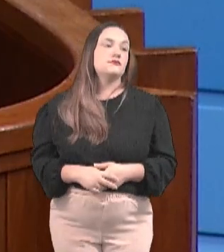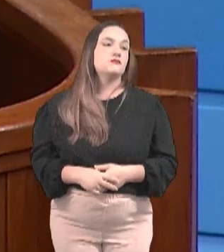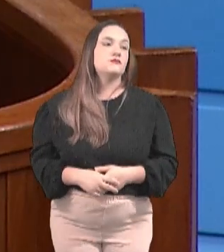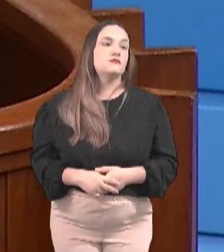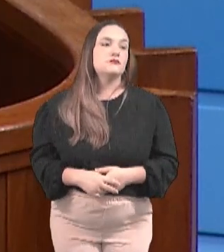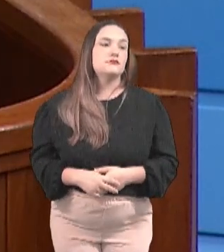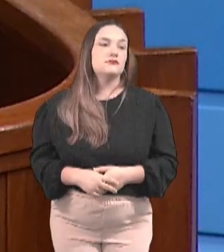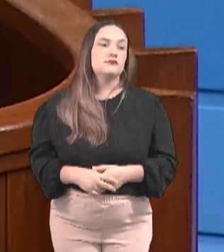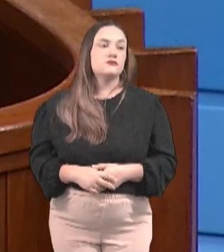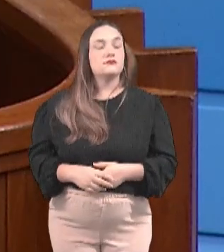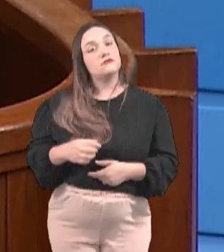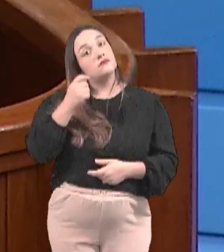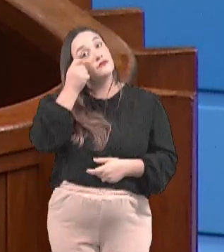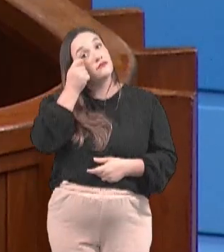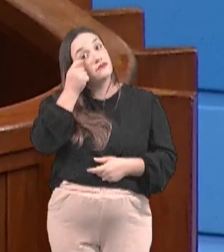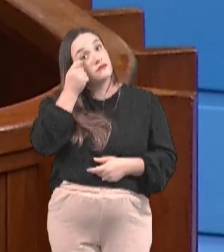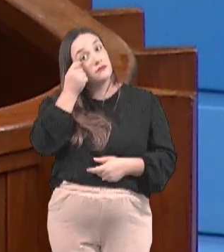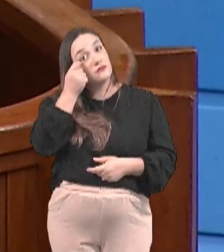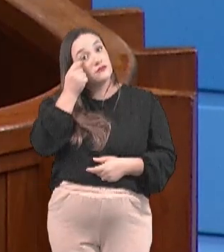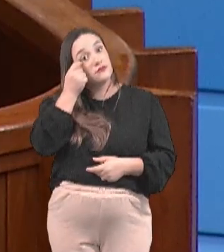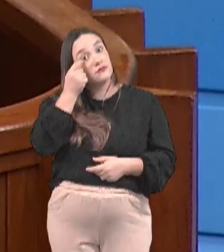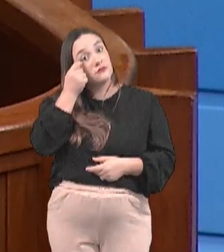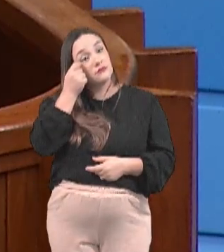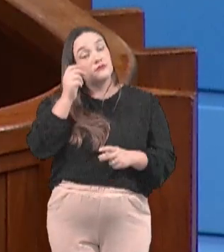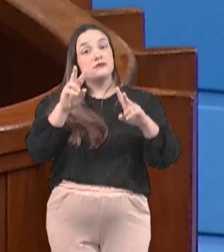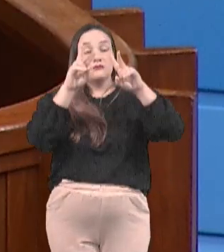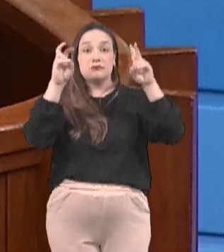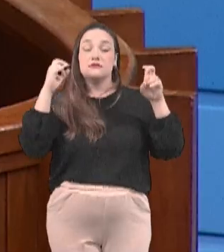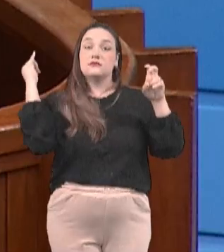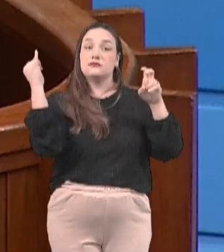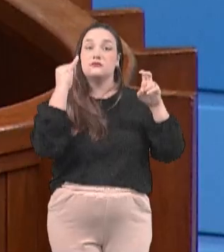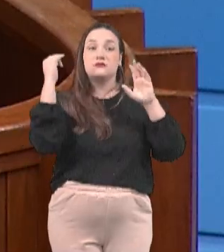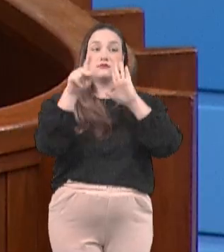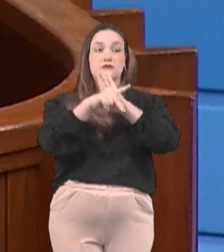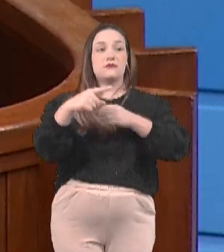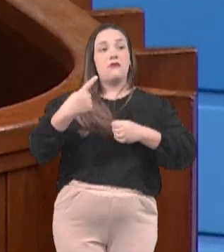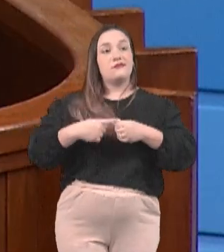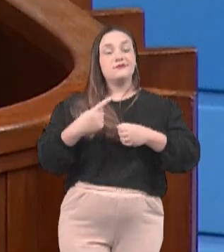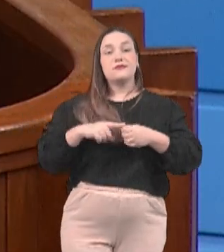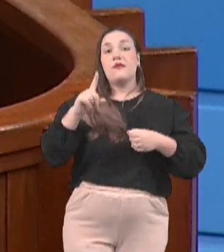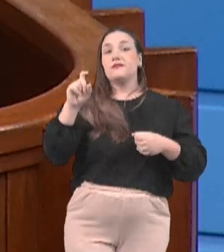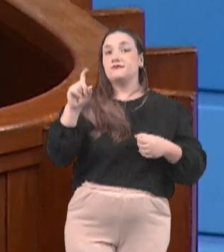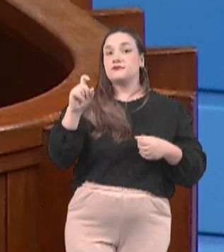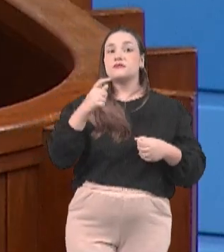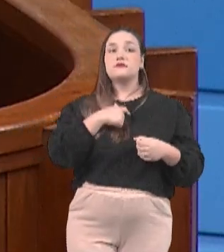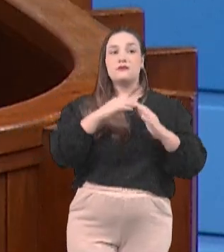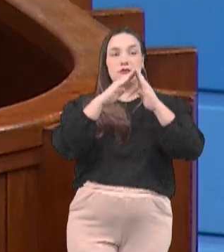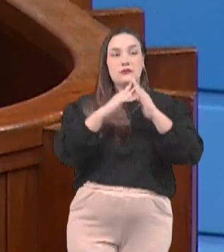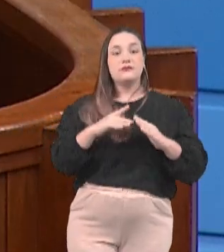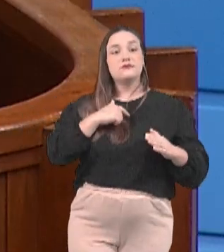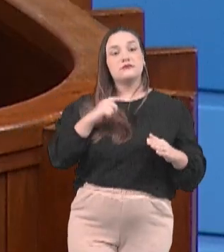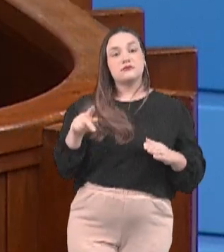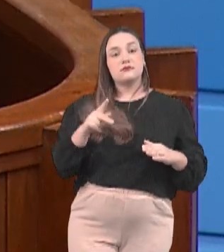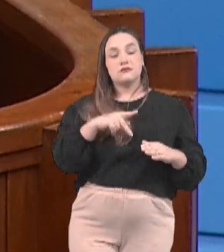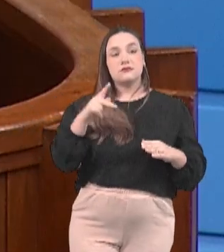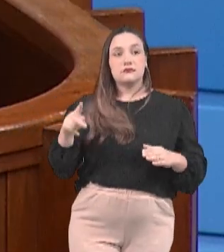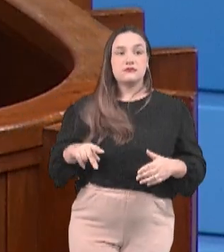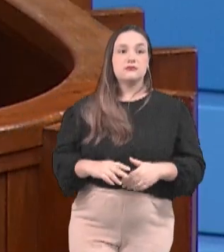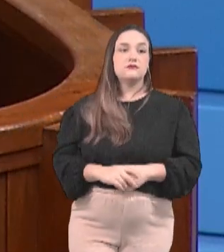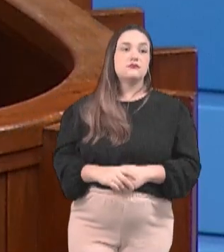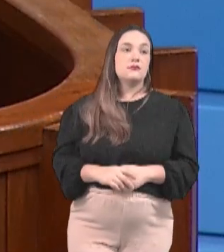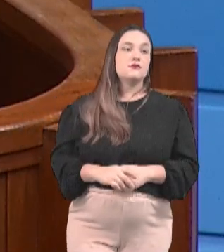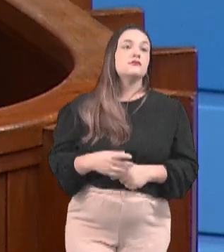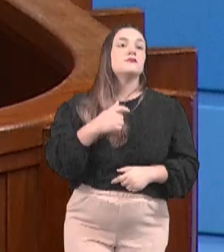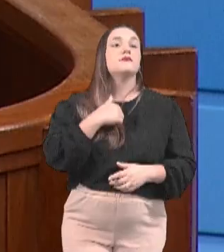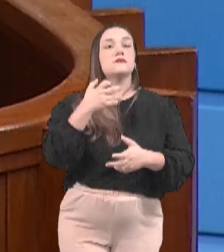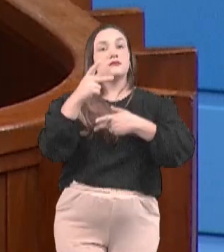de grande significância para Dourados, minha cidade, cidade onde eu moro, de onde eu venho, sou professora, e trago aqui a pauta